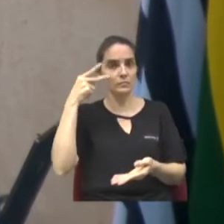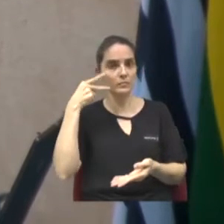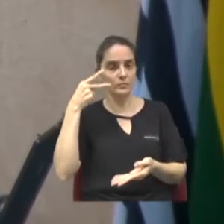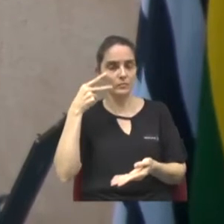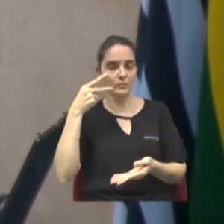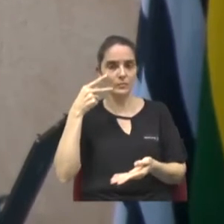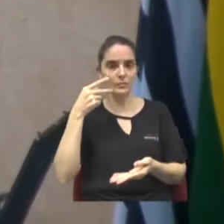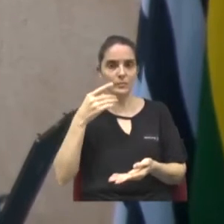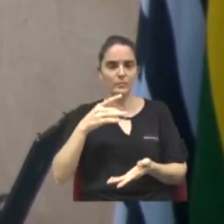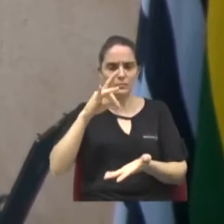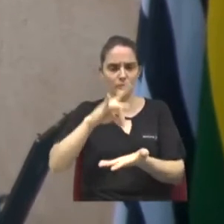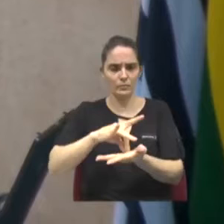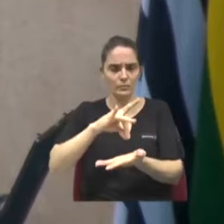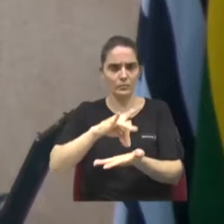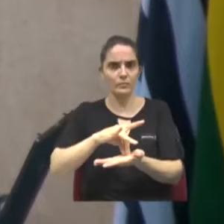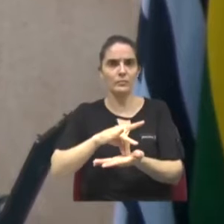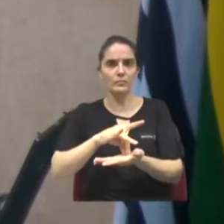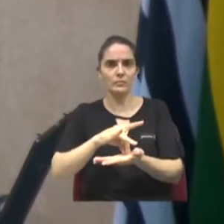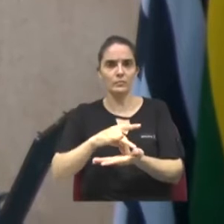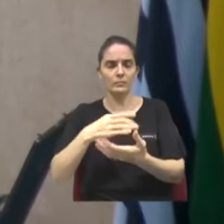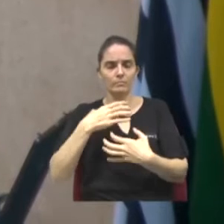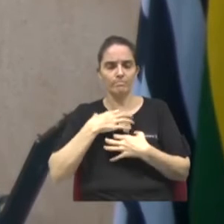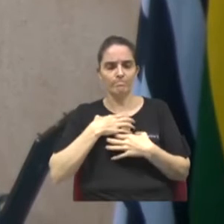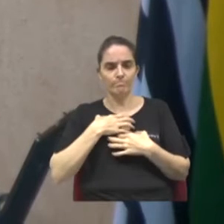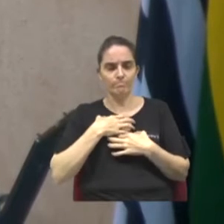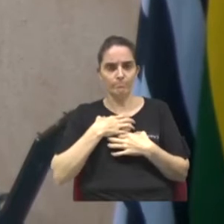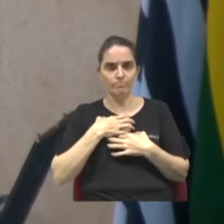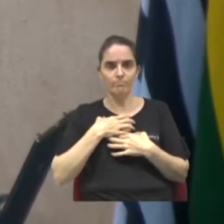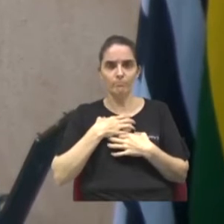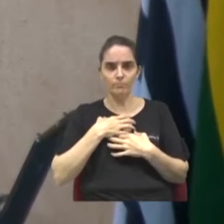o sentimento dessa casa pelo passamento